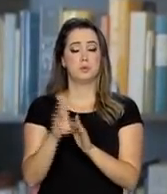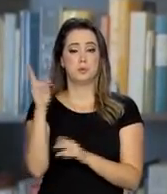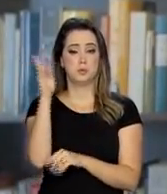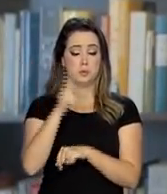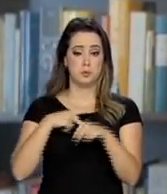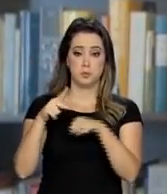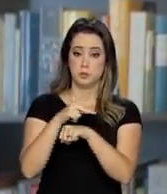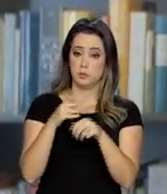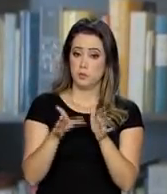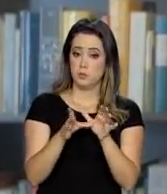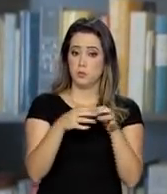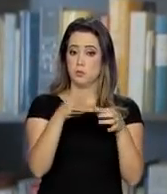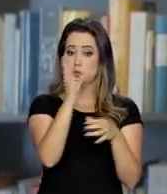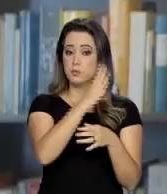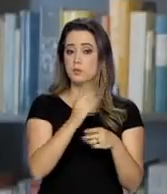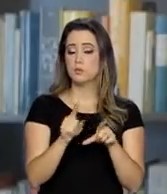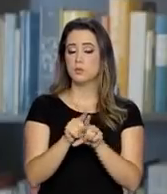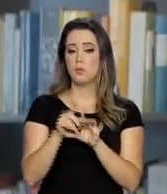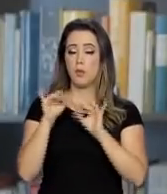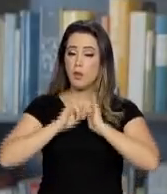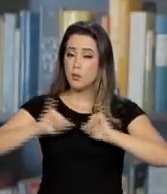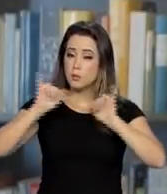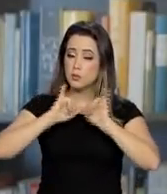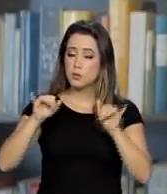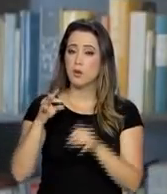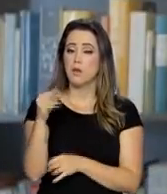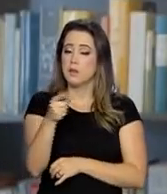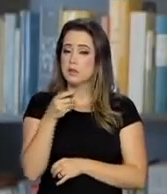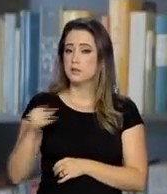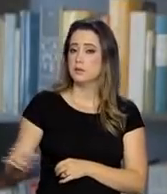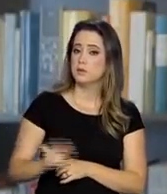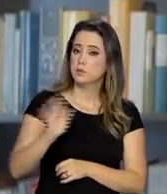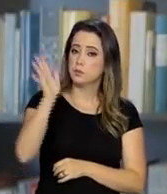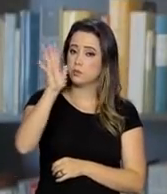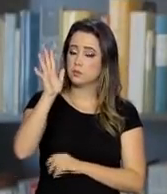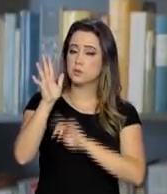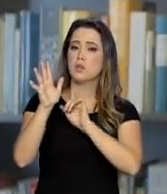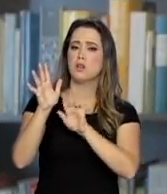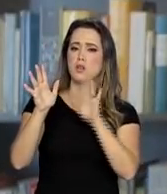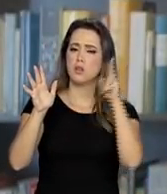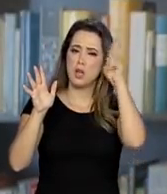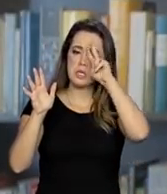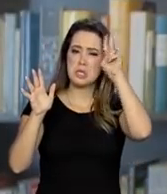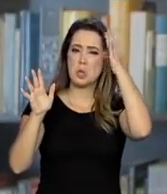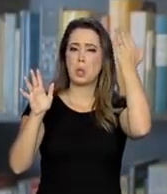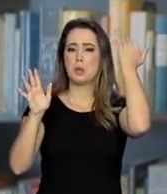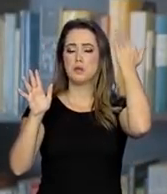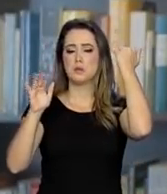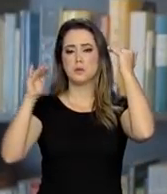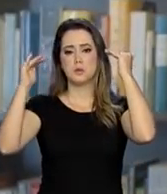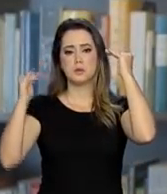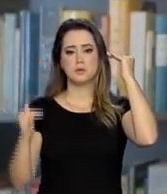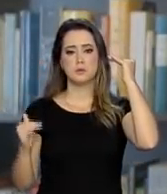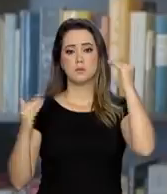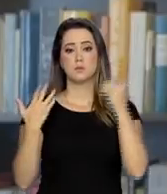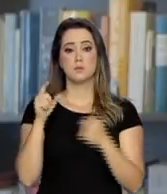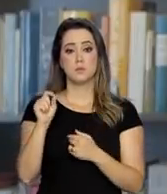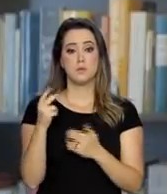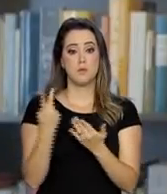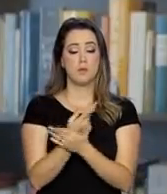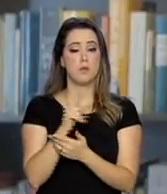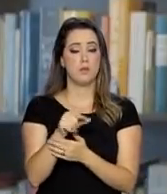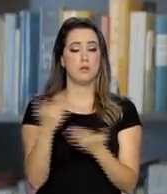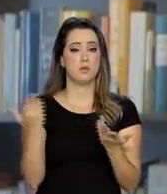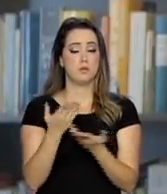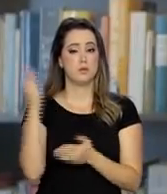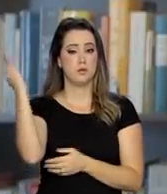ele foi divulgado hoje, ele também destaca as taxas de inflação historicamente baixas que ocorrem agora